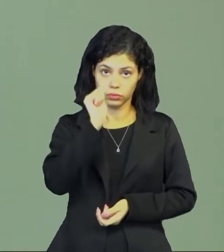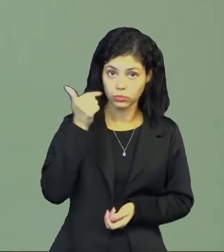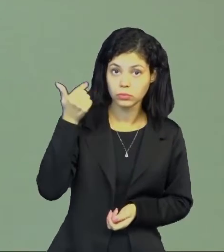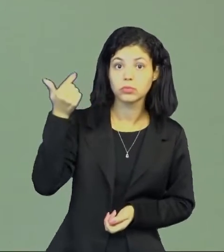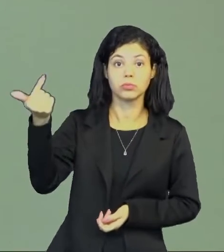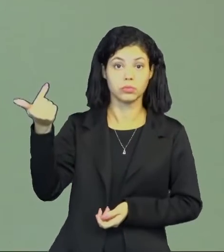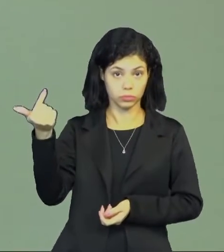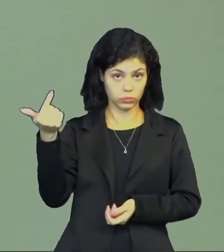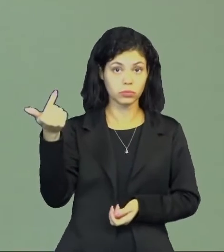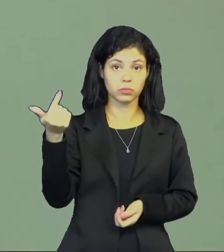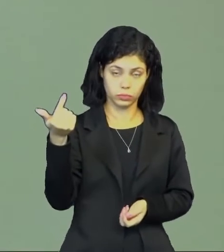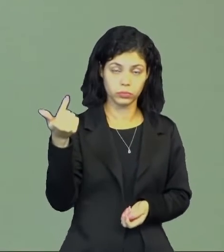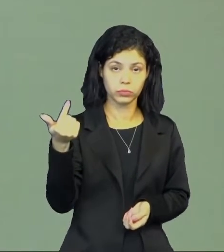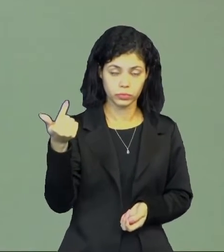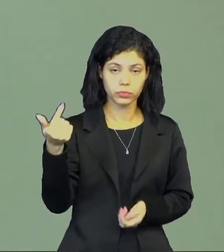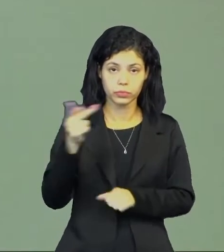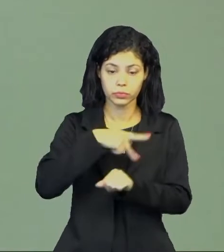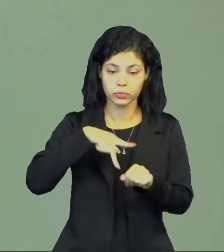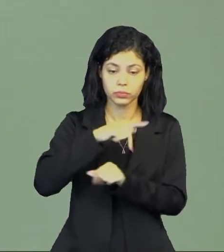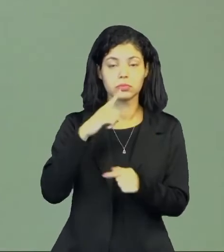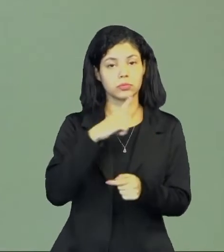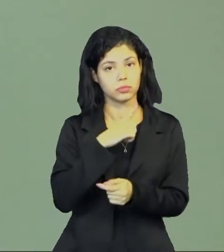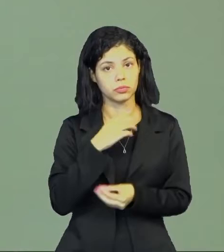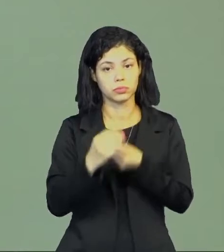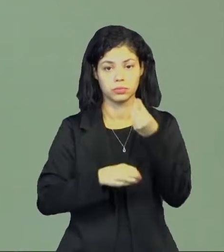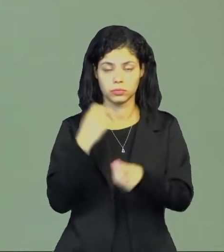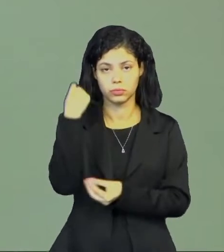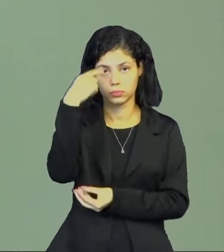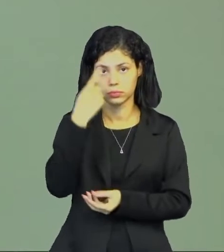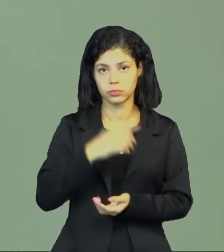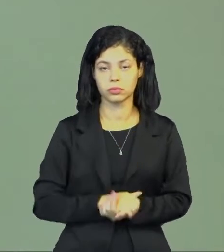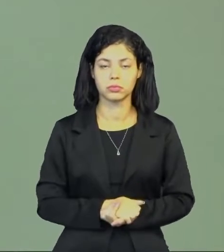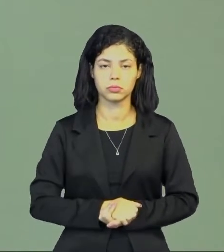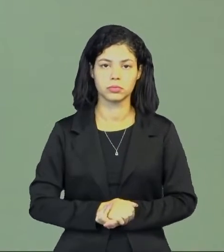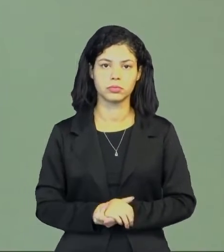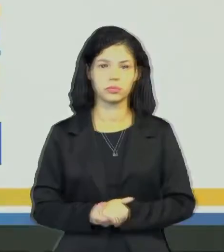outros países, né, todos têm o espanhol como idioma oficial, tá, galera?